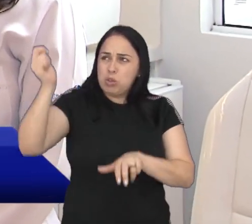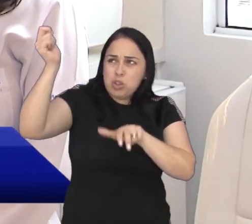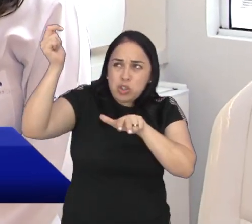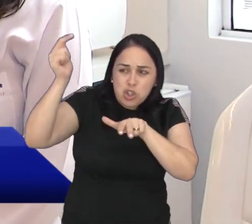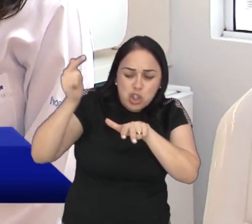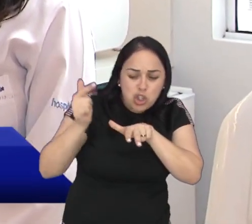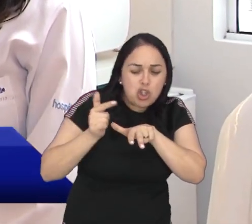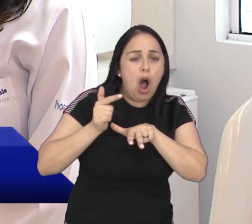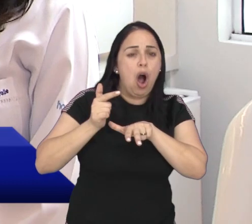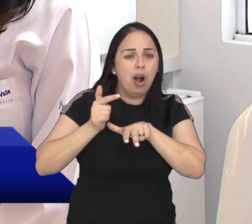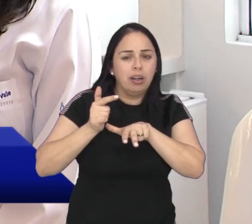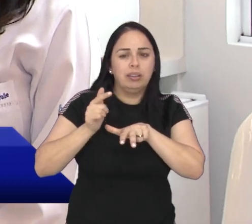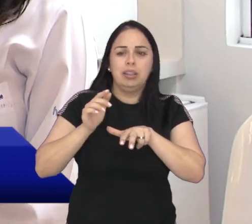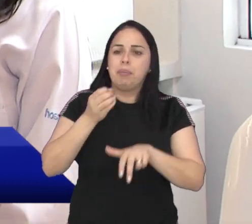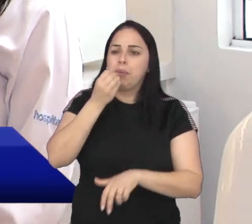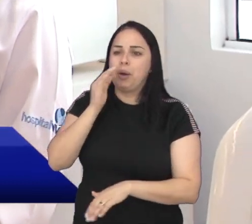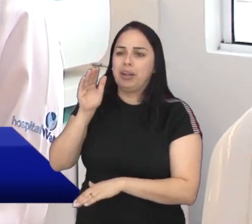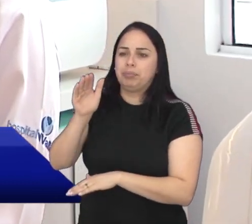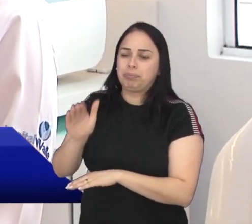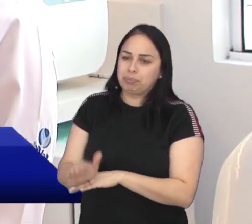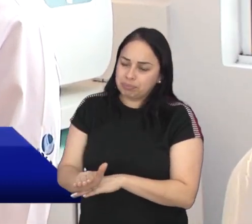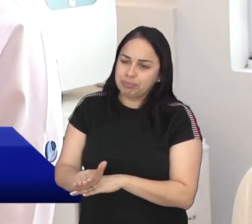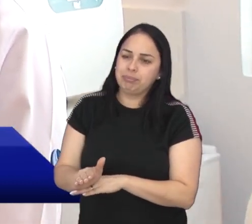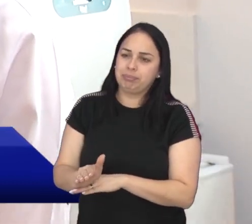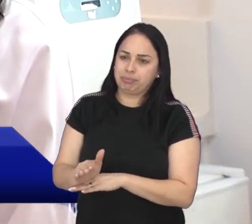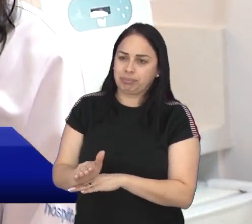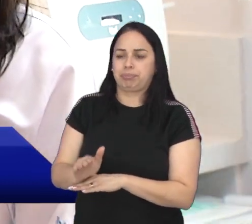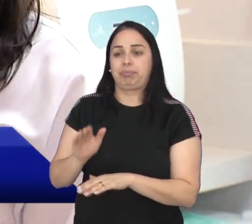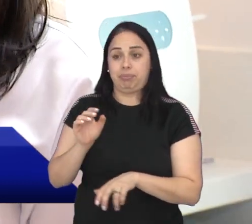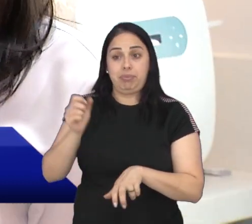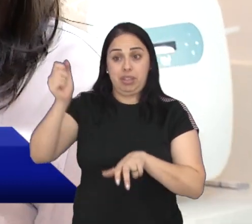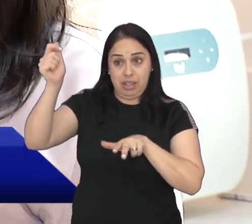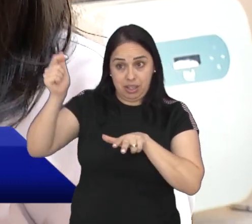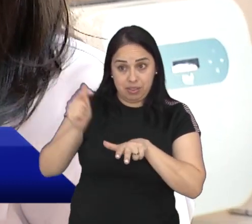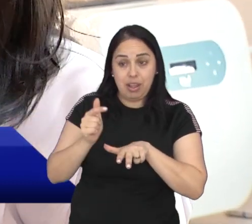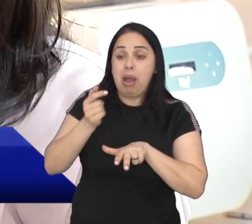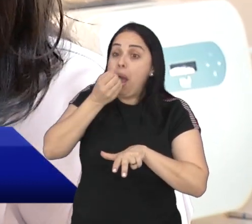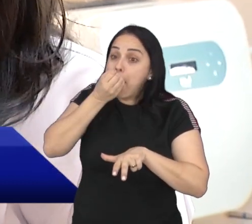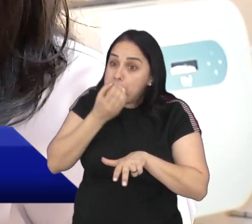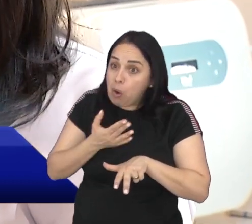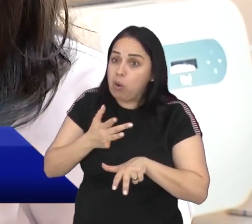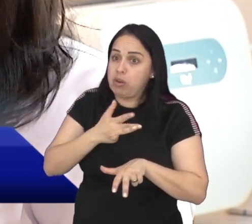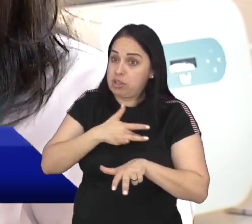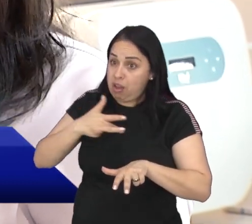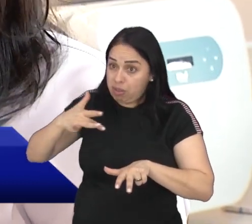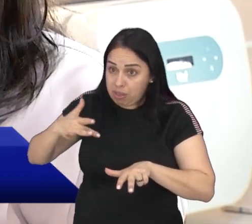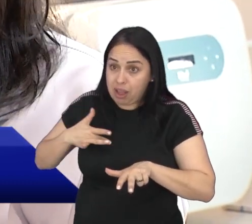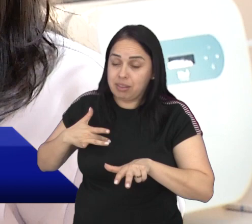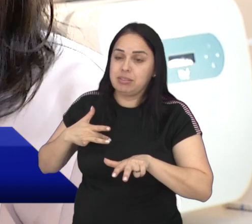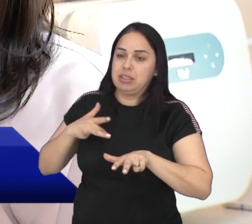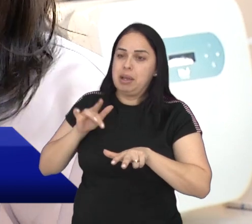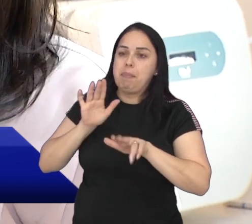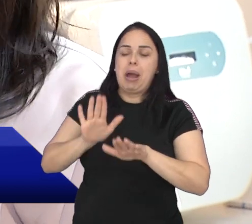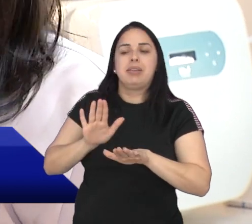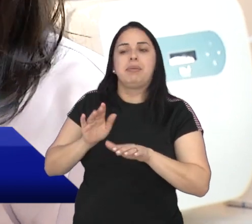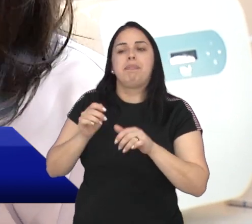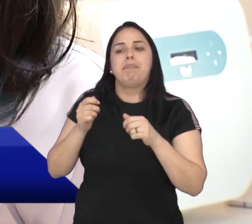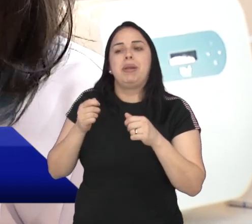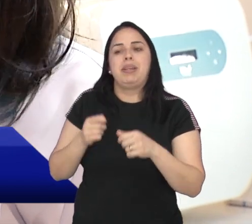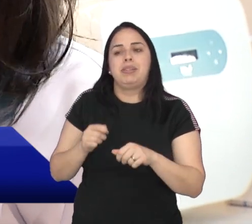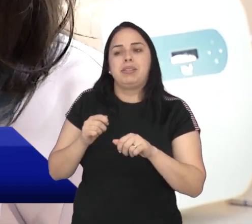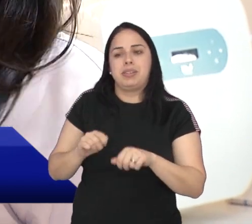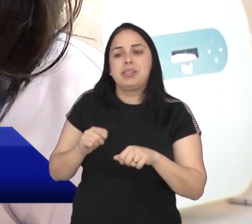sol. É seguro tomar um sol? Oi, boa tarde, Marina. É seguro, é saudável,